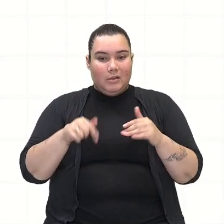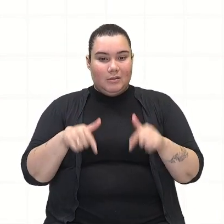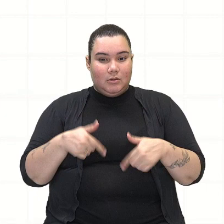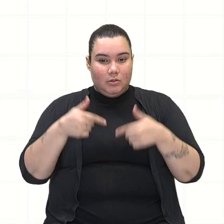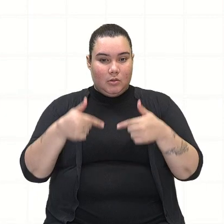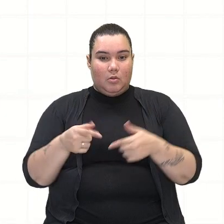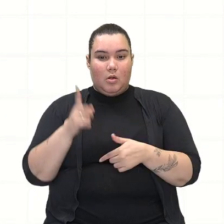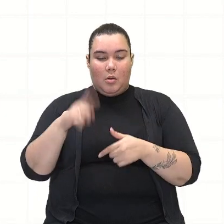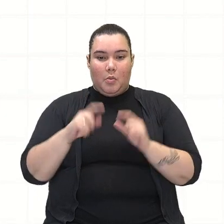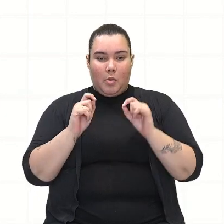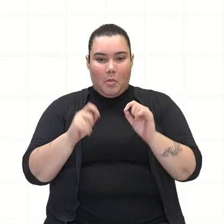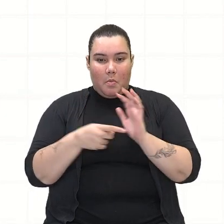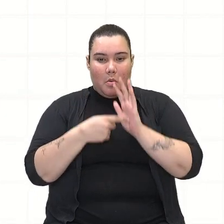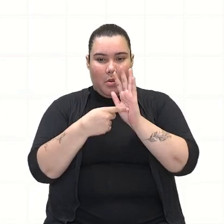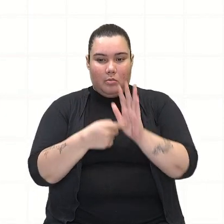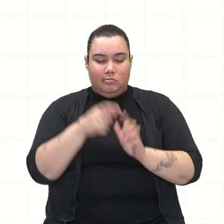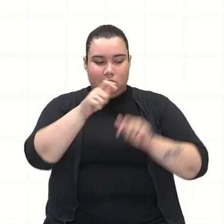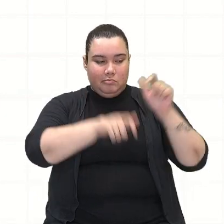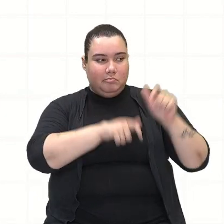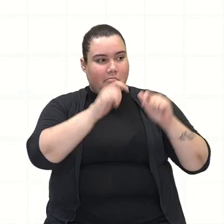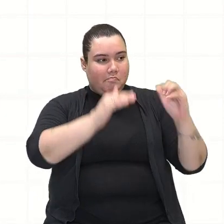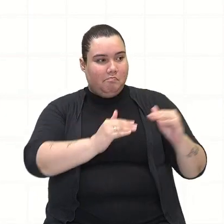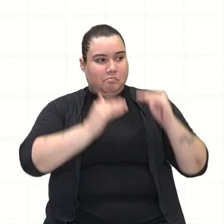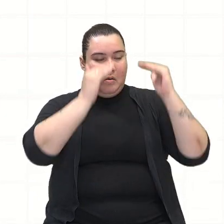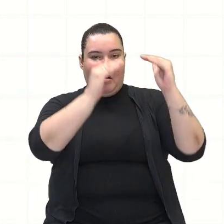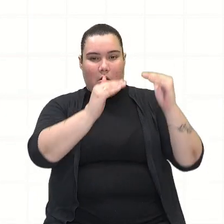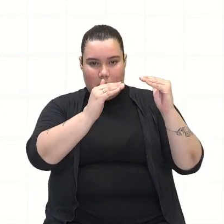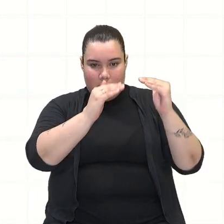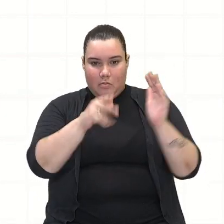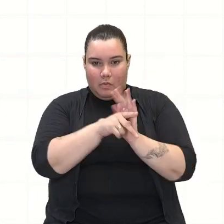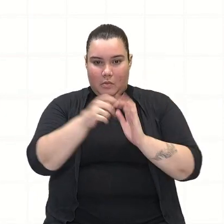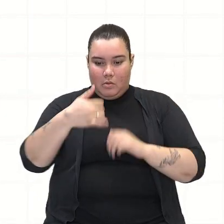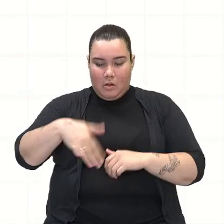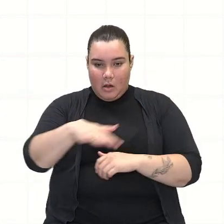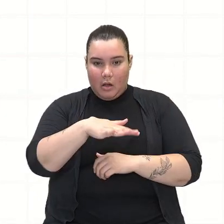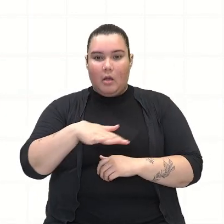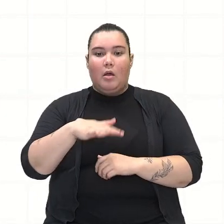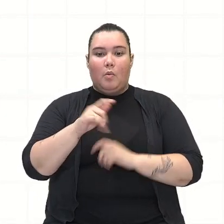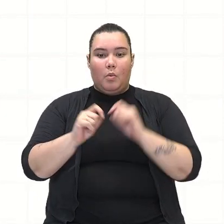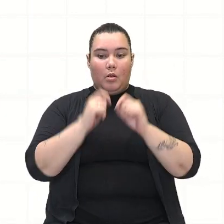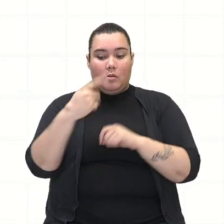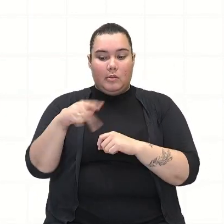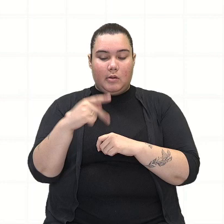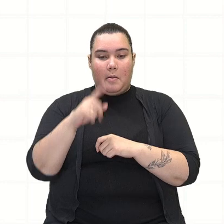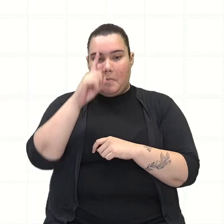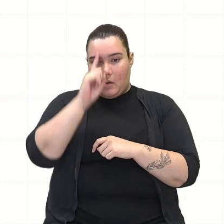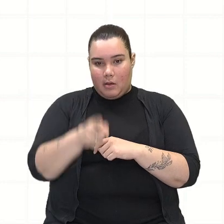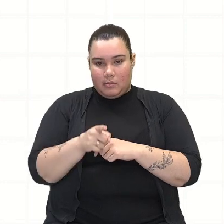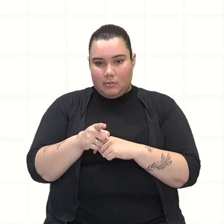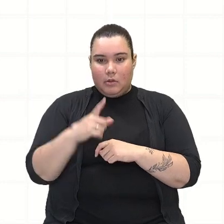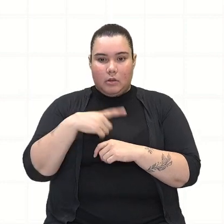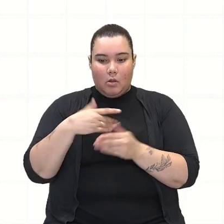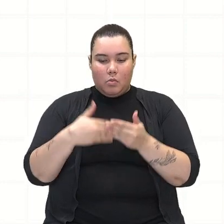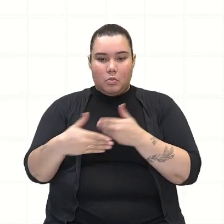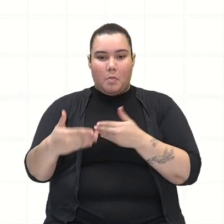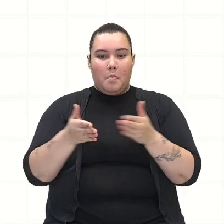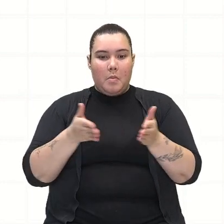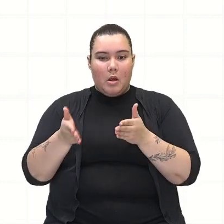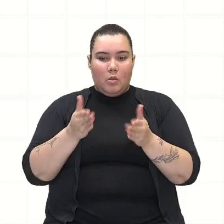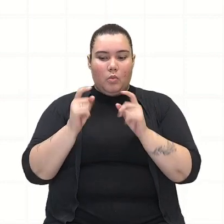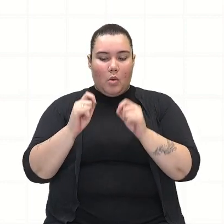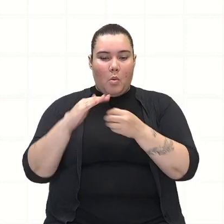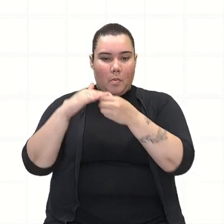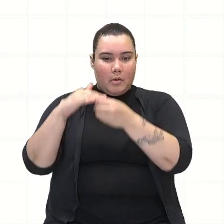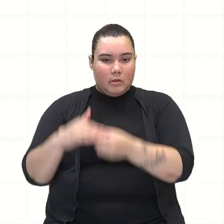uma manifestação brutal do poder exercido pelos senhores de escravos sobre suas vítimas, perpetuando um ciclo de